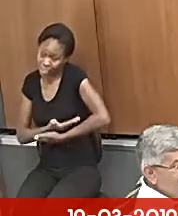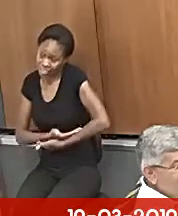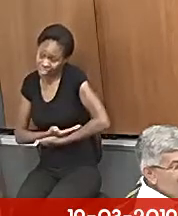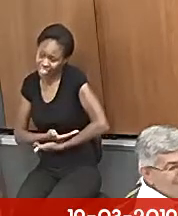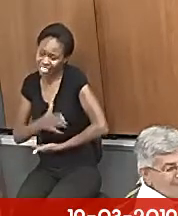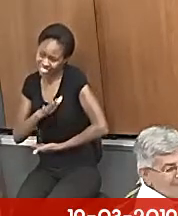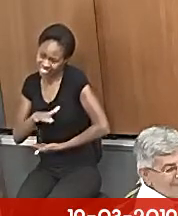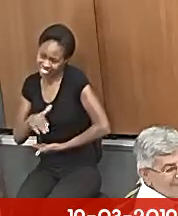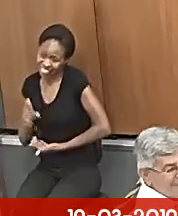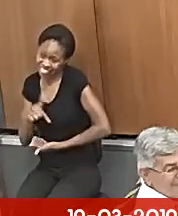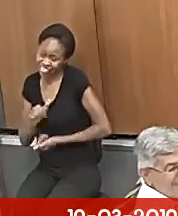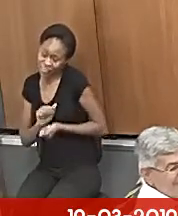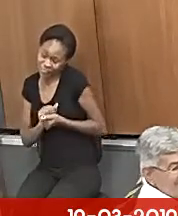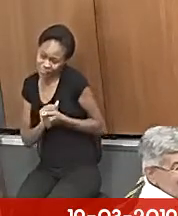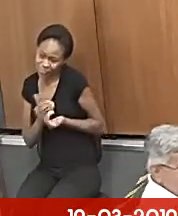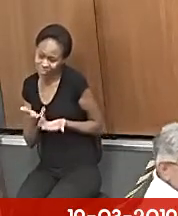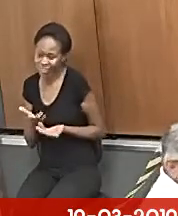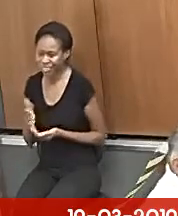bonita